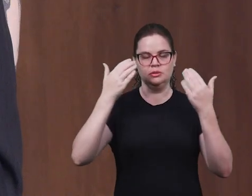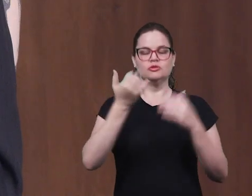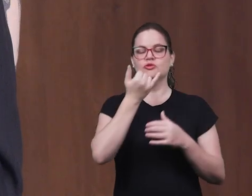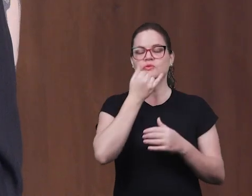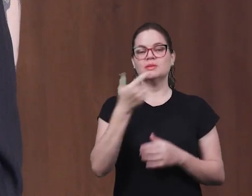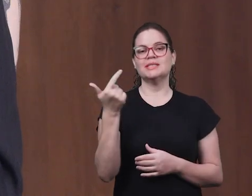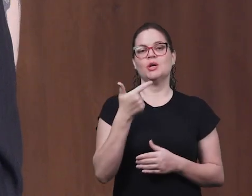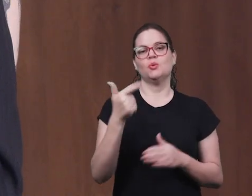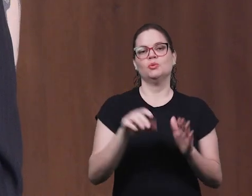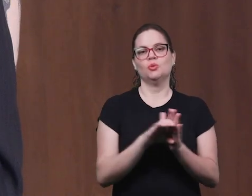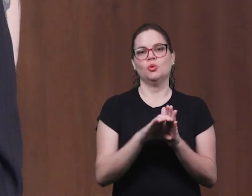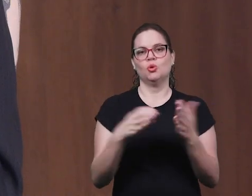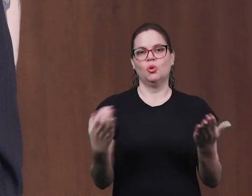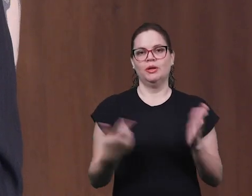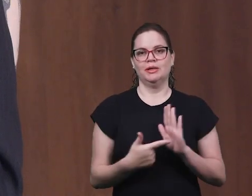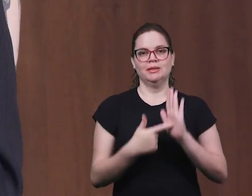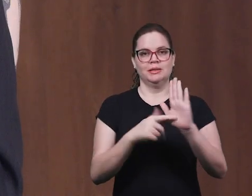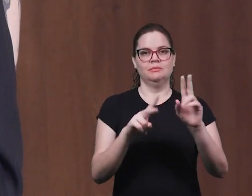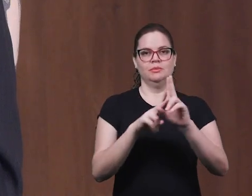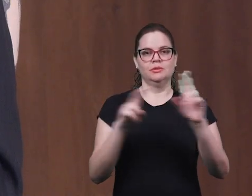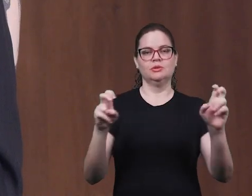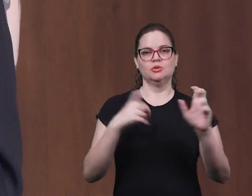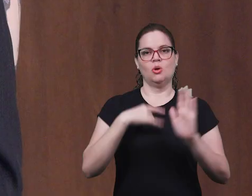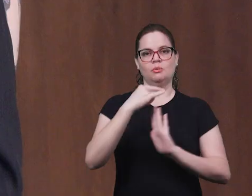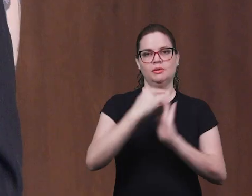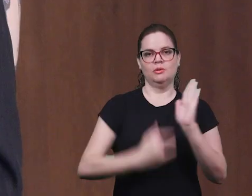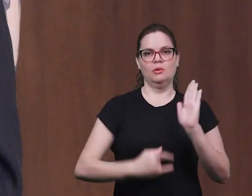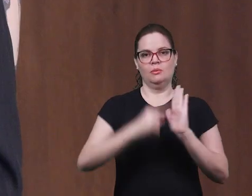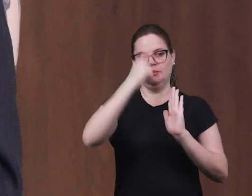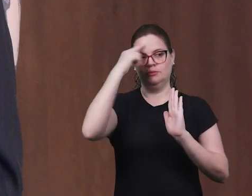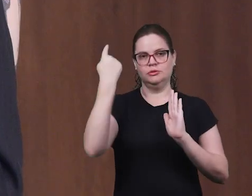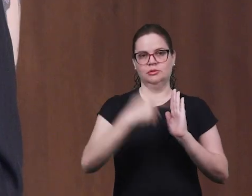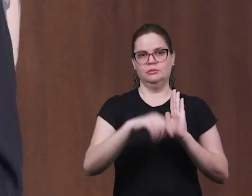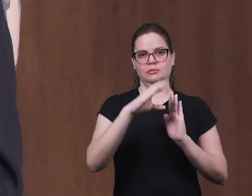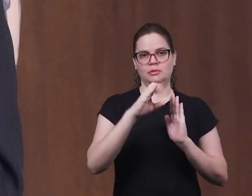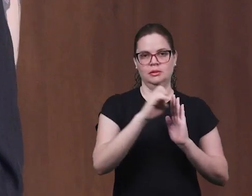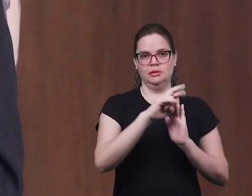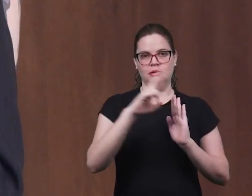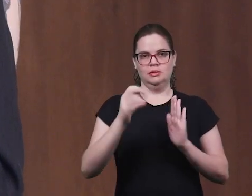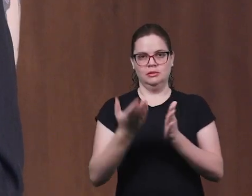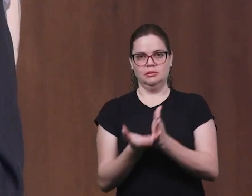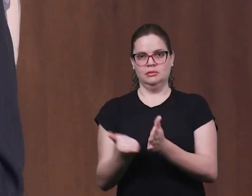Crônicas, que fala do decreto de Ciro, na página do outro lado,